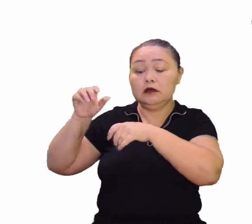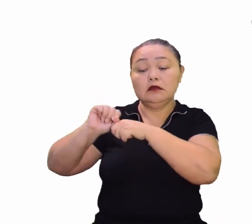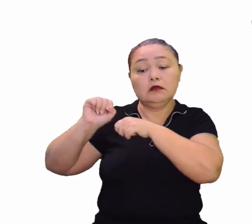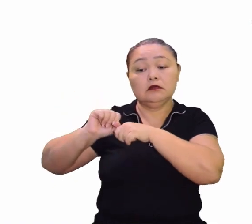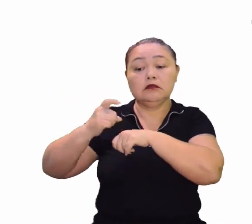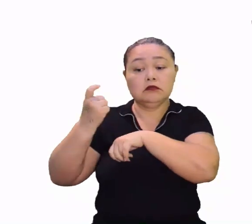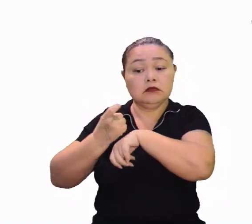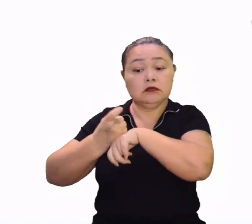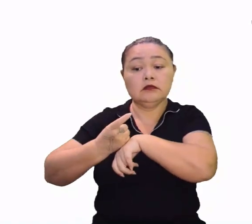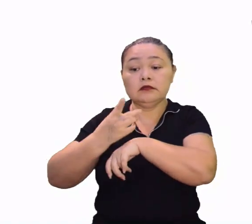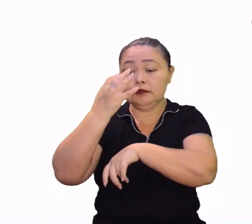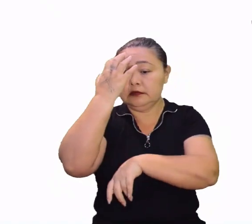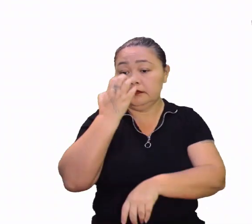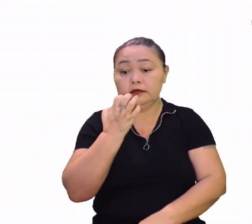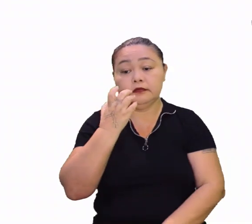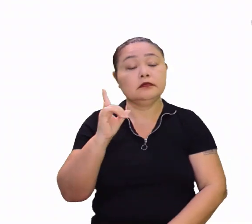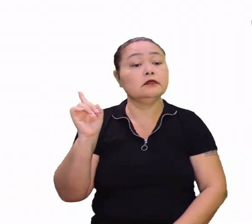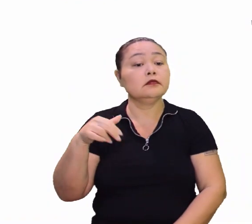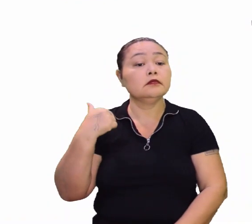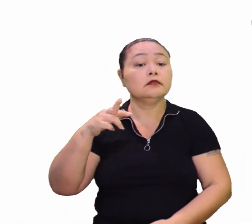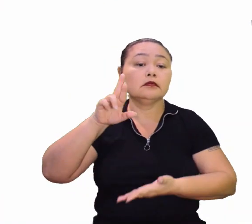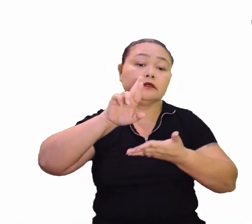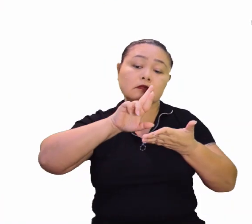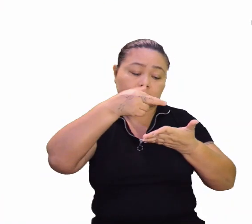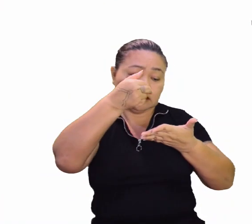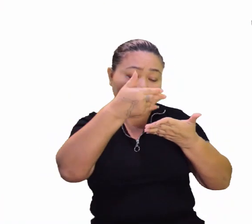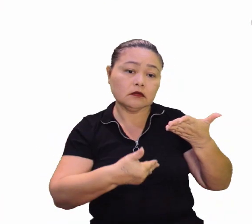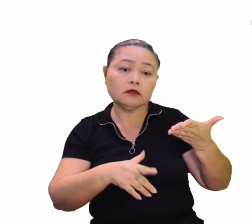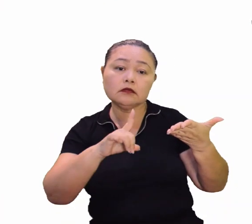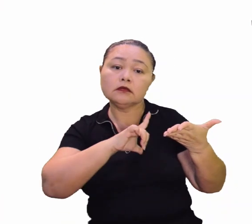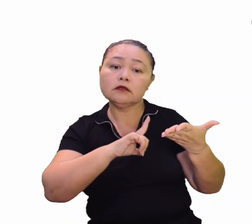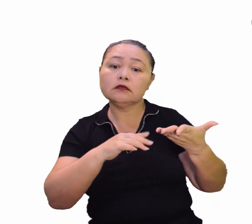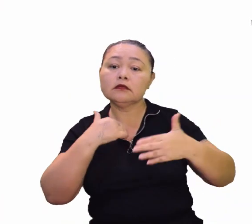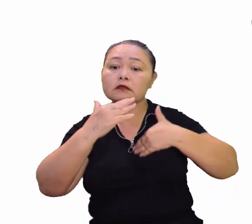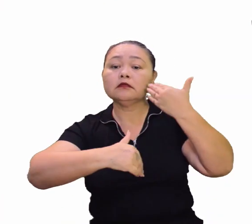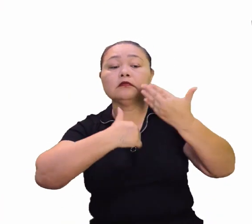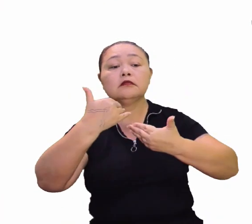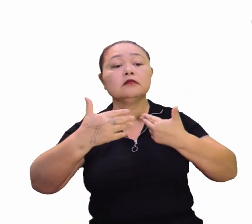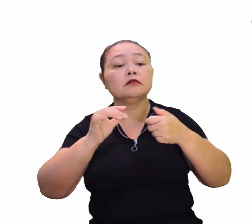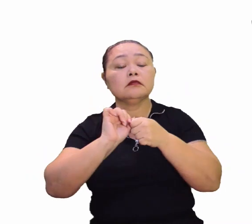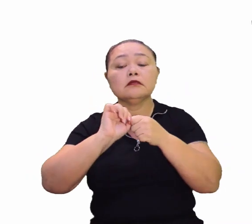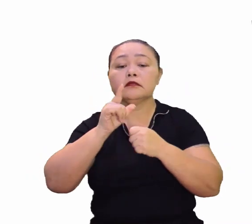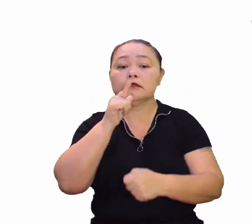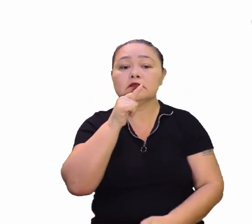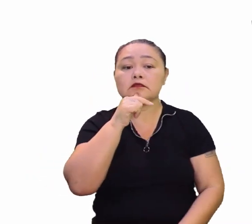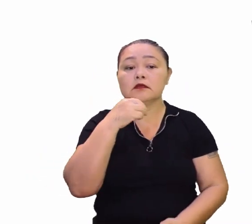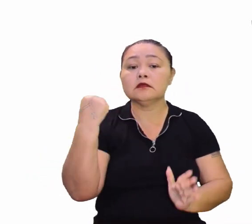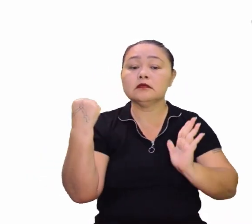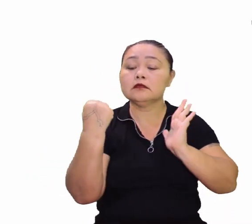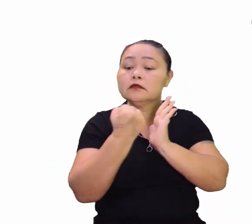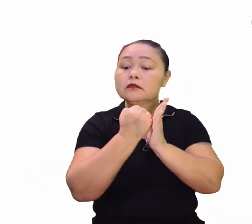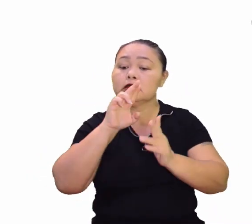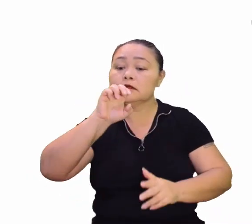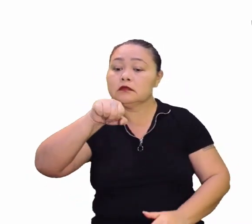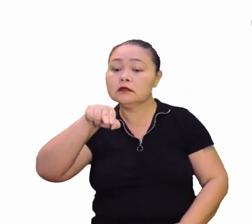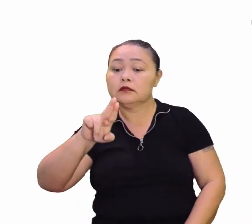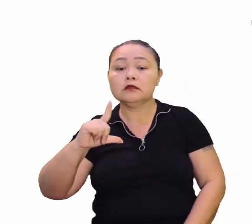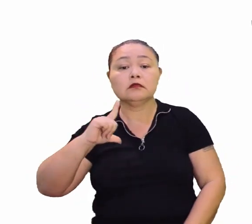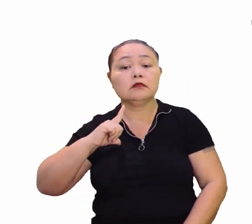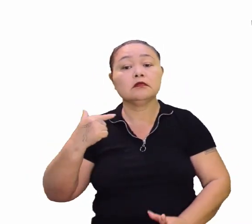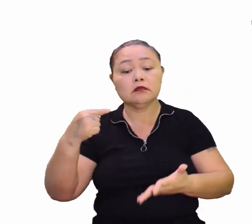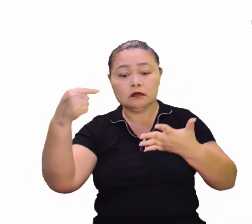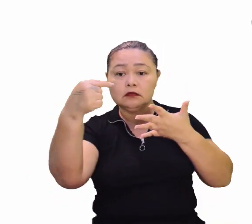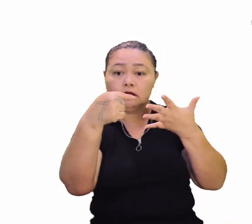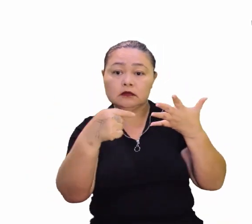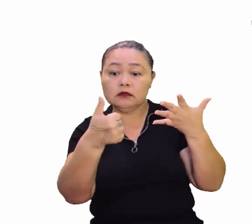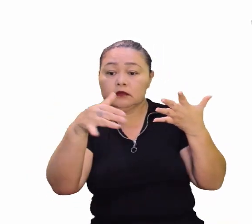é seríssimo. Muito bem. Relatório sobre o desenvolvimento dos recursos hídricos publicado pela ONU aponta